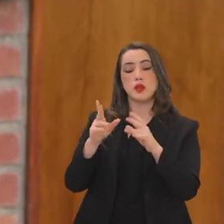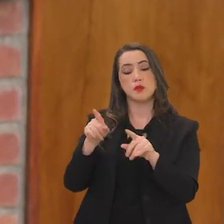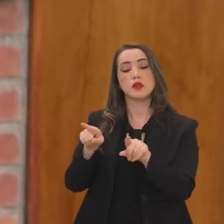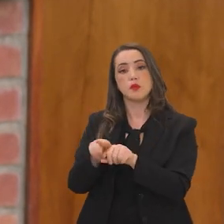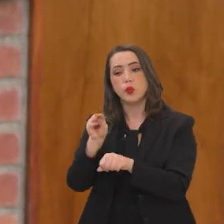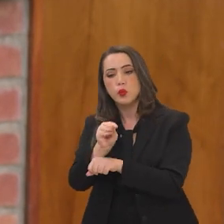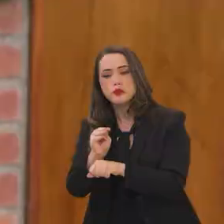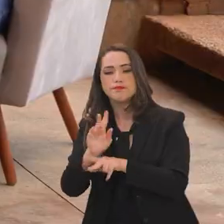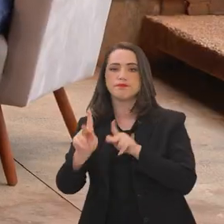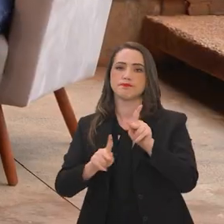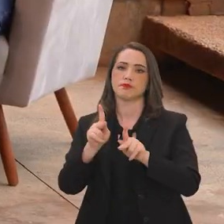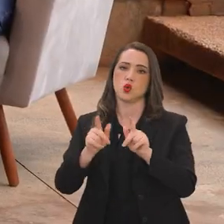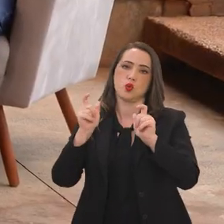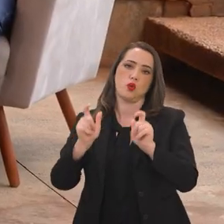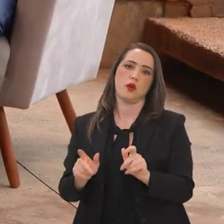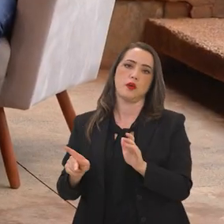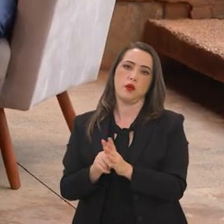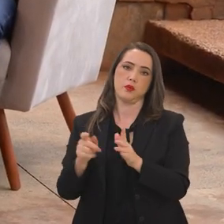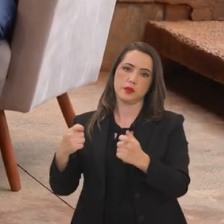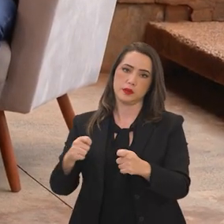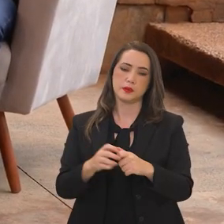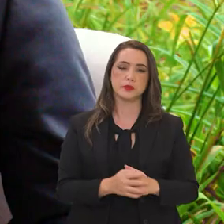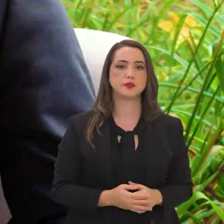feito somente em escala local